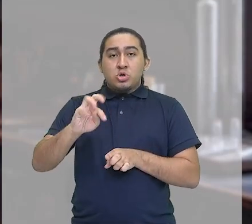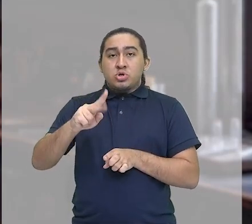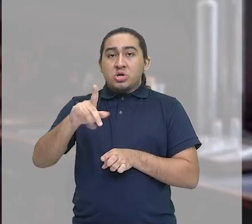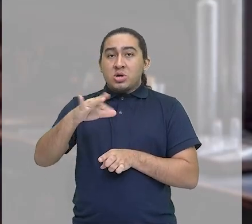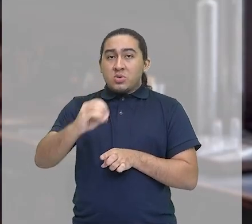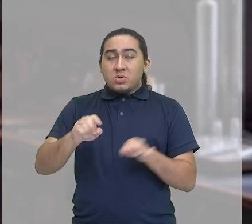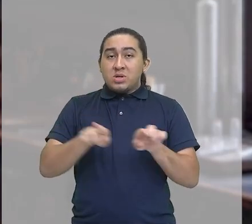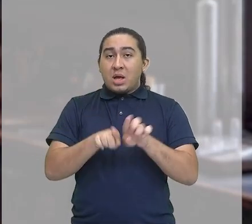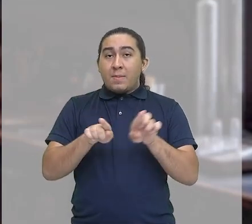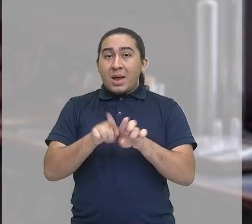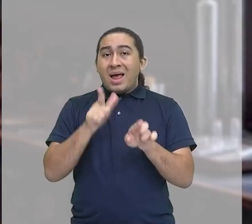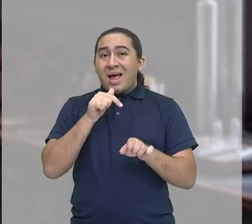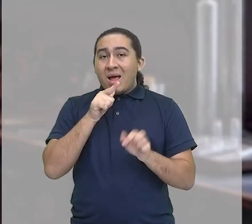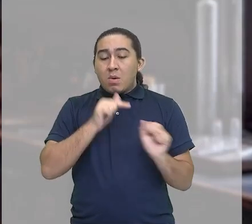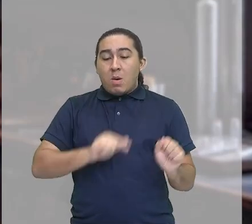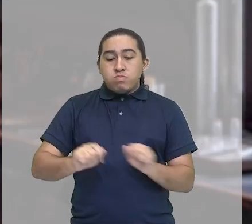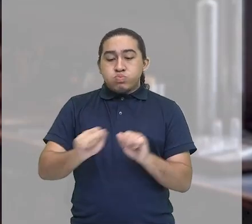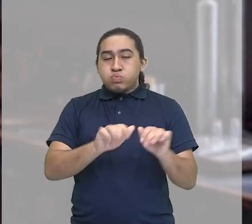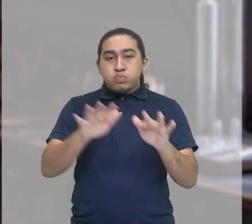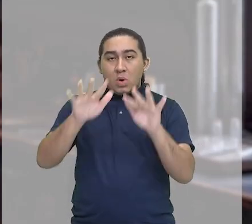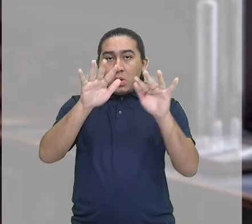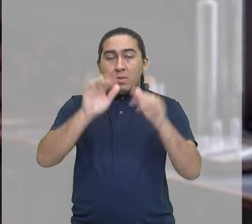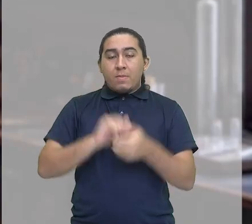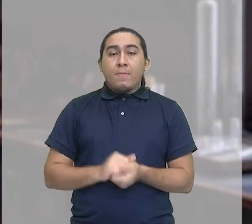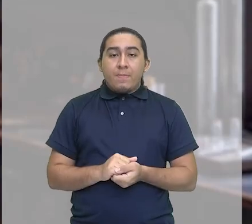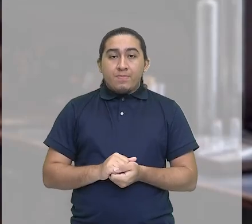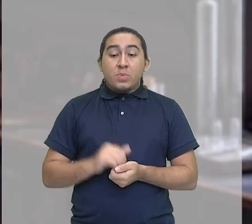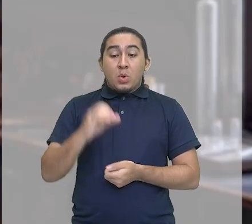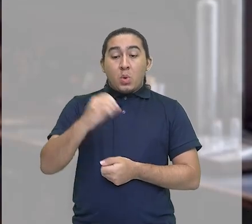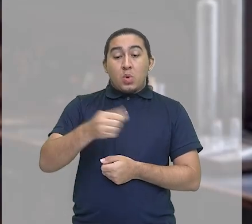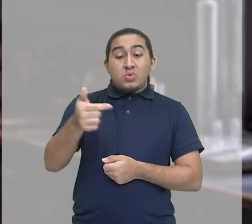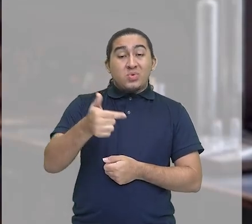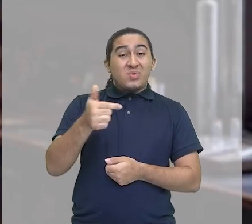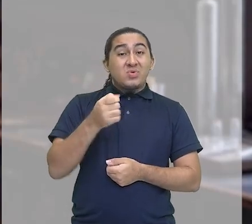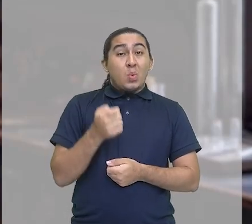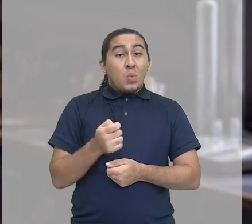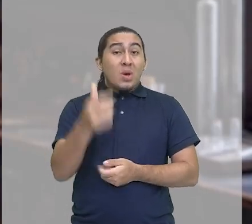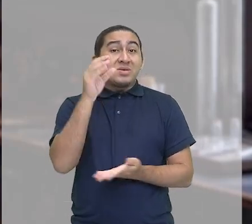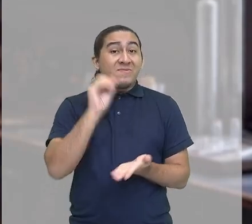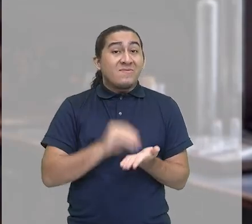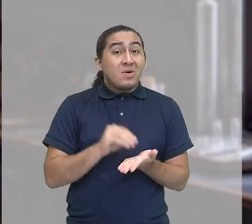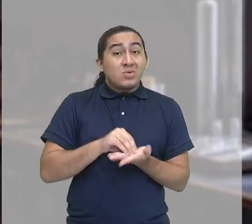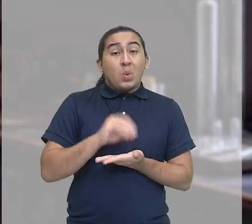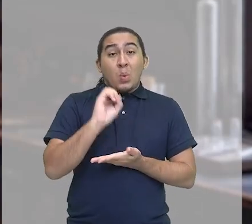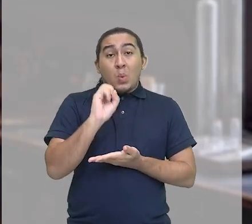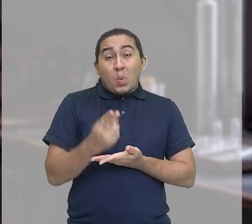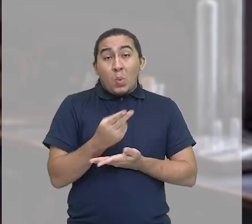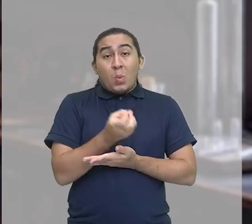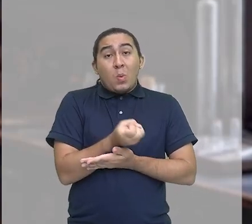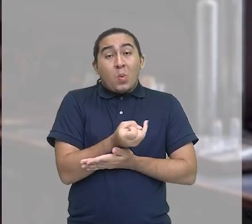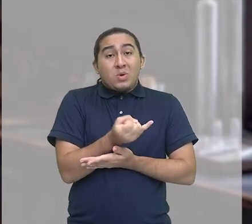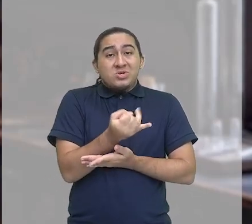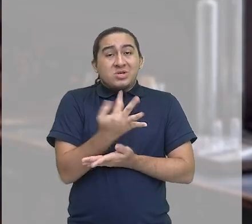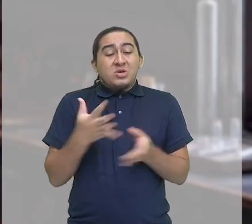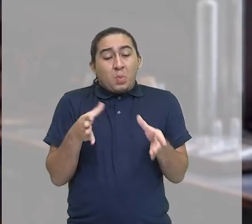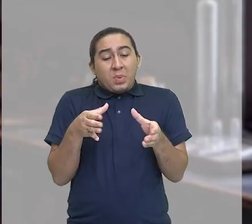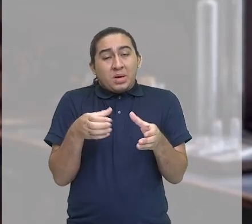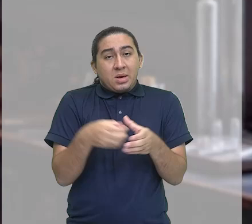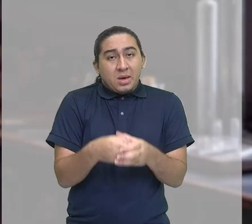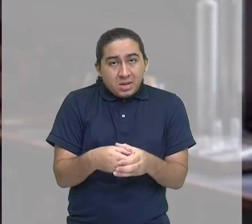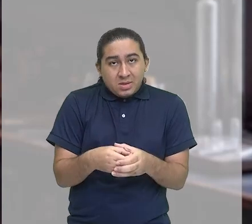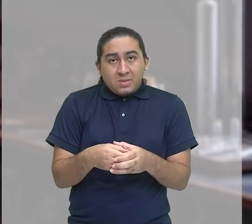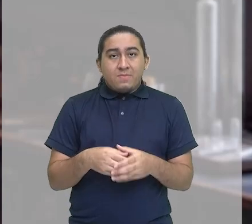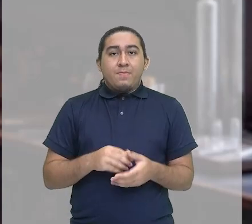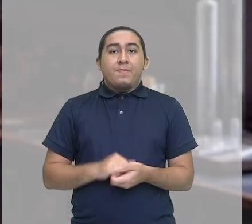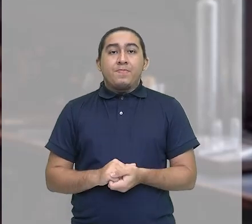de água. O oxigênio, por exemplo, era quase ausente ou então em baixíssimas concentrações. Então,